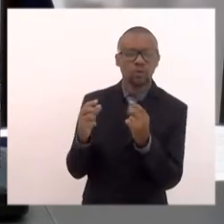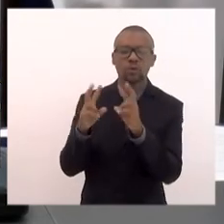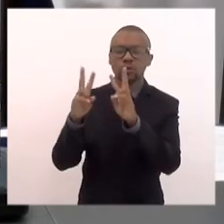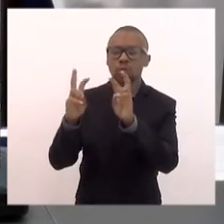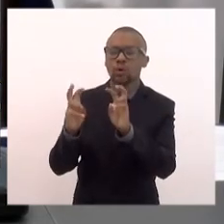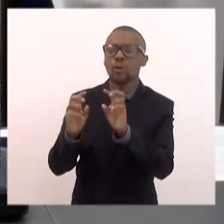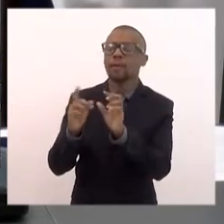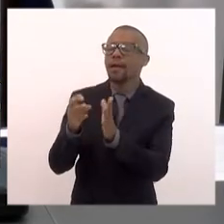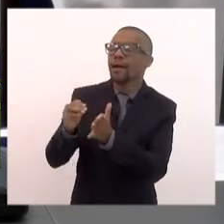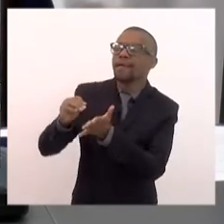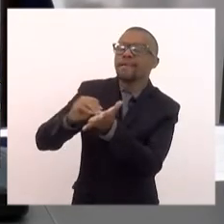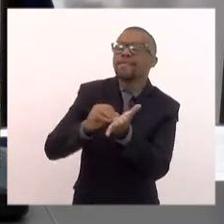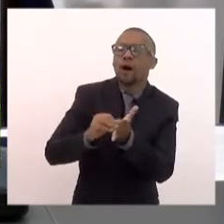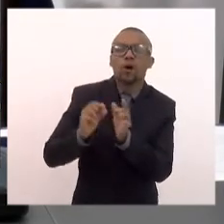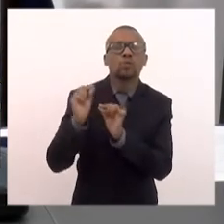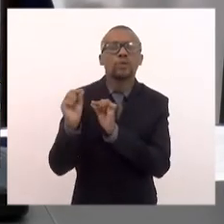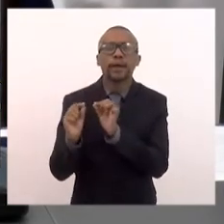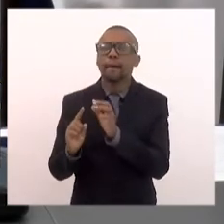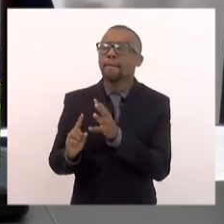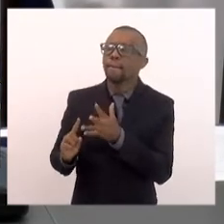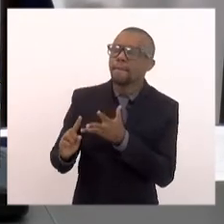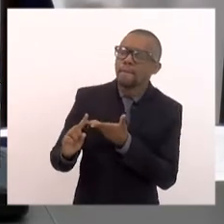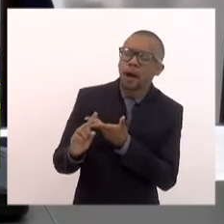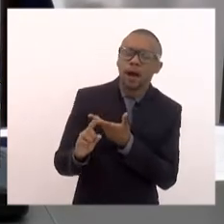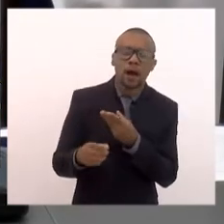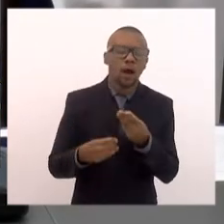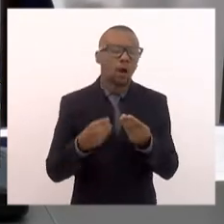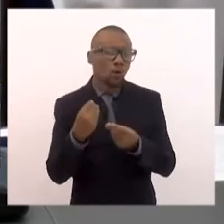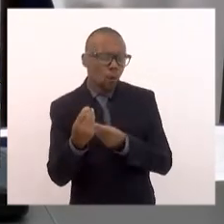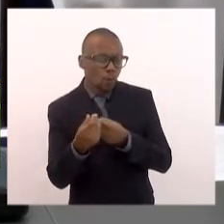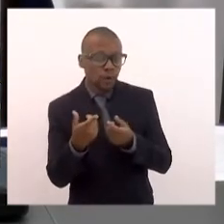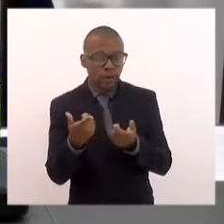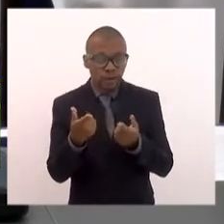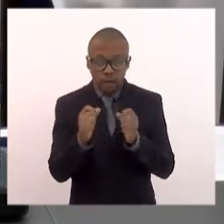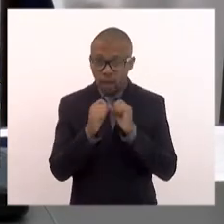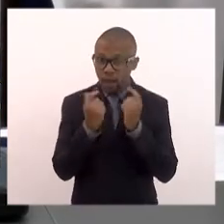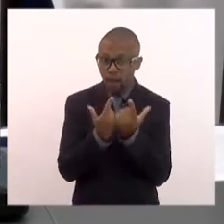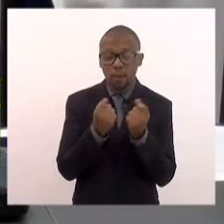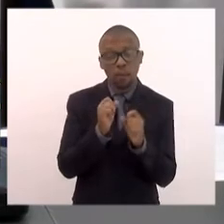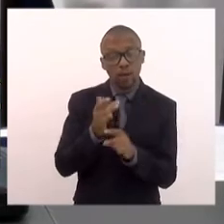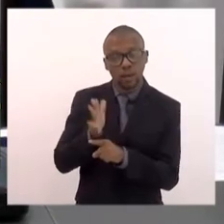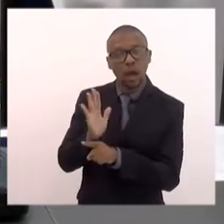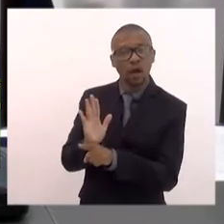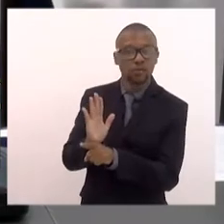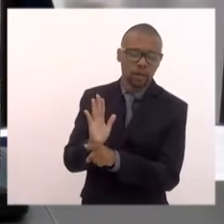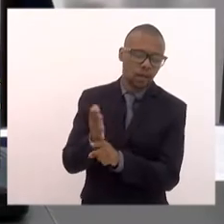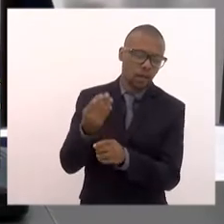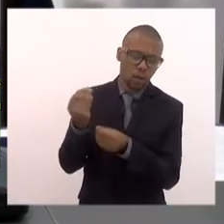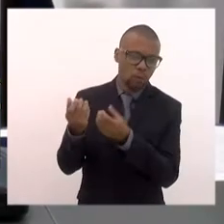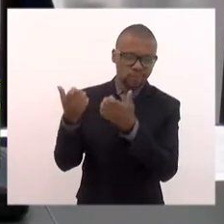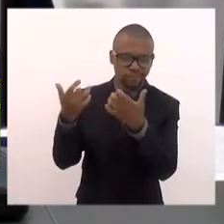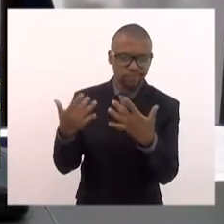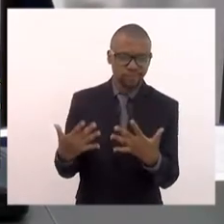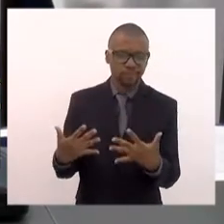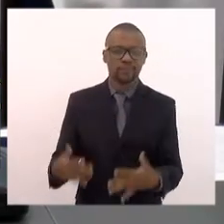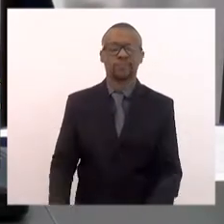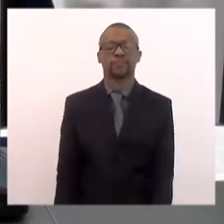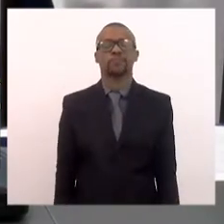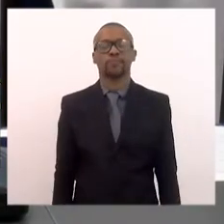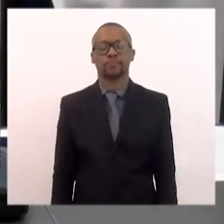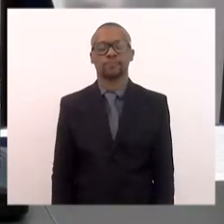como está, quais são as travas, de que maneira o Parlamento pode ajudar a destravar e assim sucessivamente.